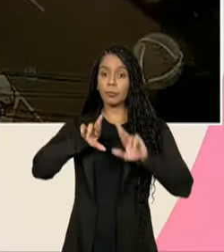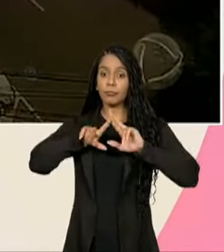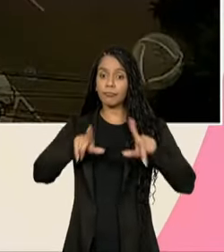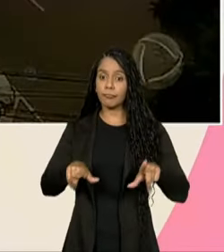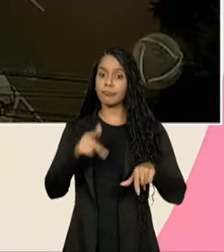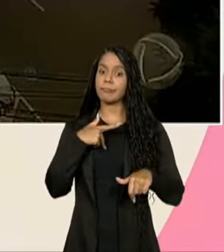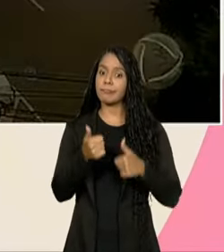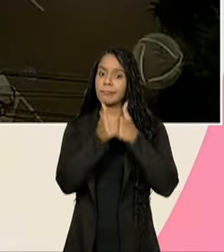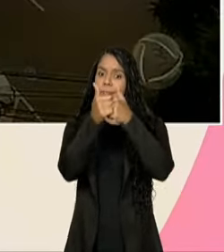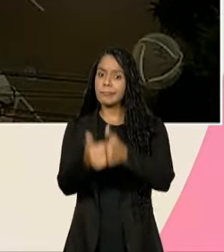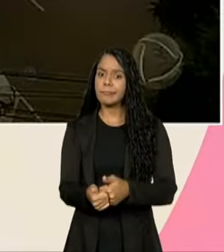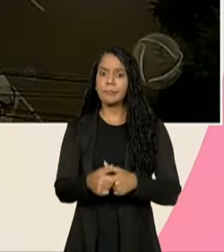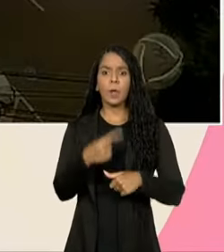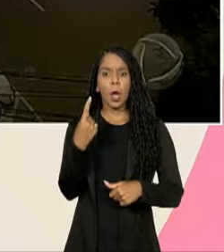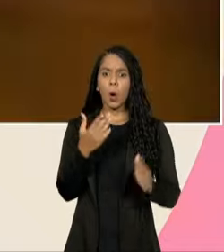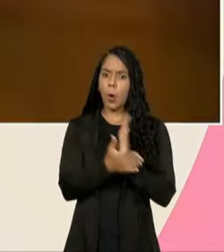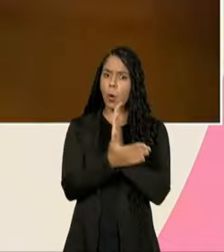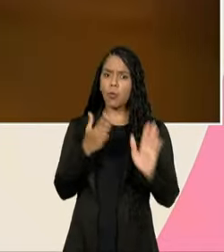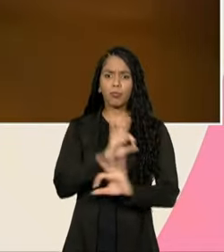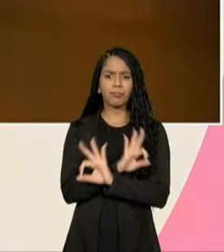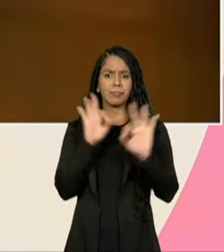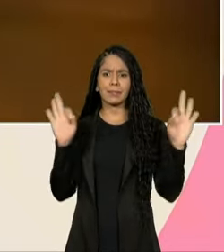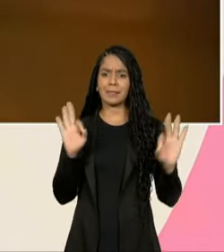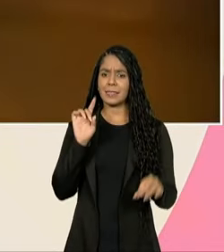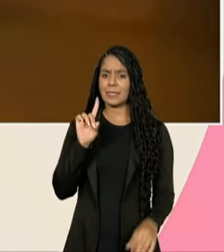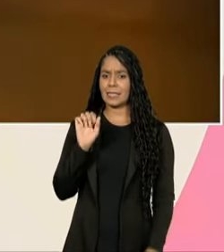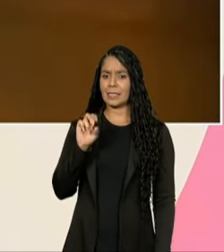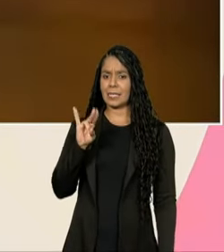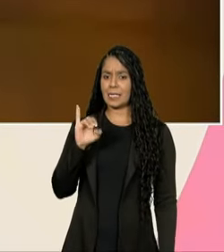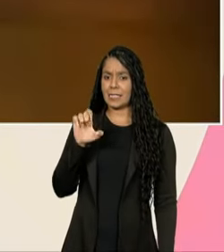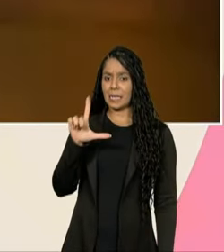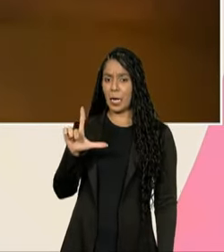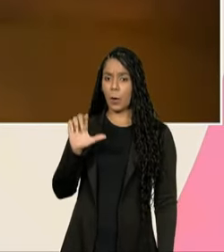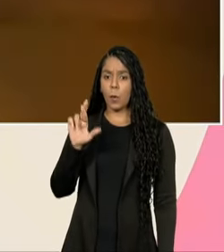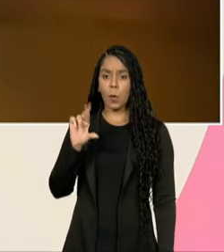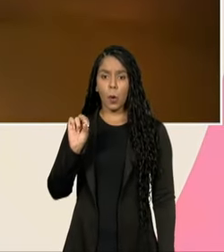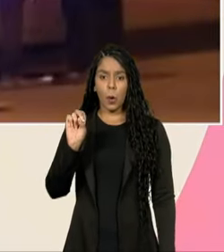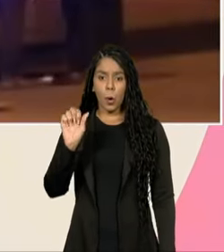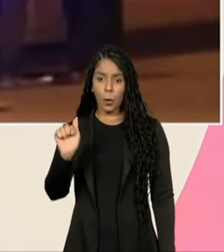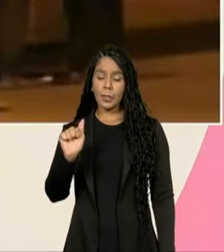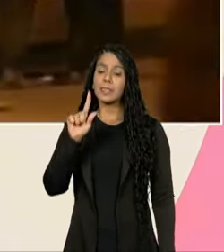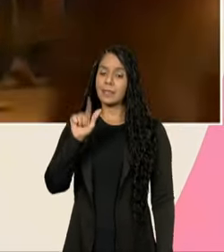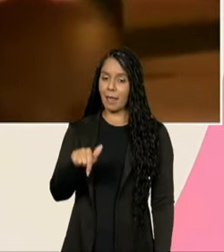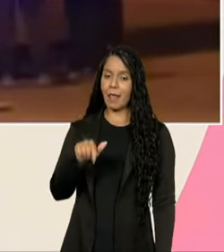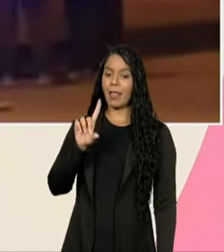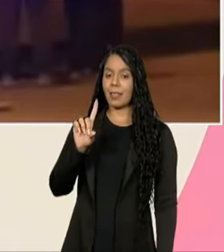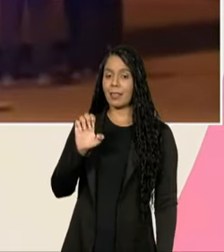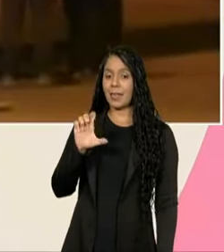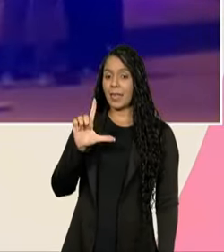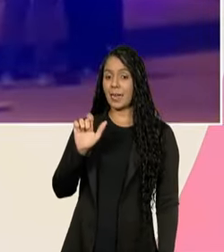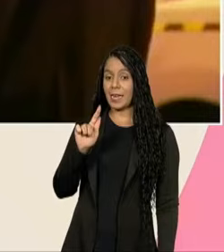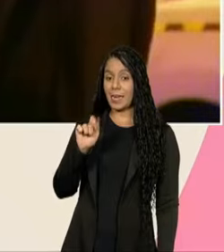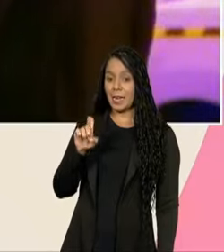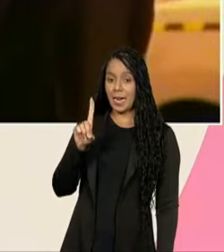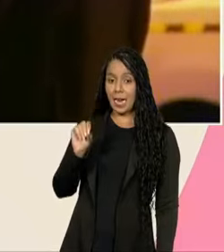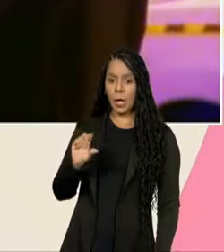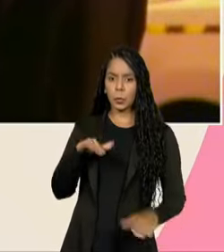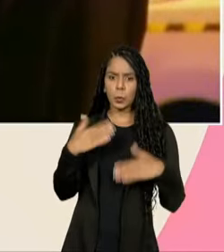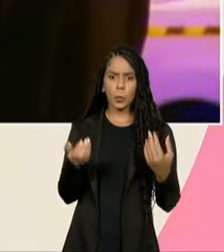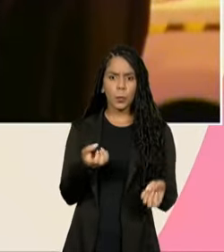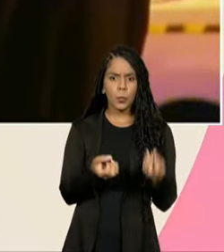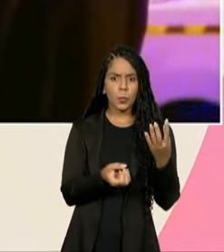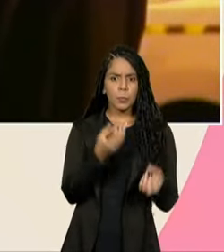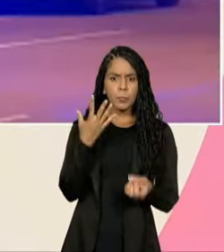delegados, excelentes. Cito o Daniel Rosa. Vou citar nome aqui. Um dos delegados, um dos 5 é o Daniel Rosa, né? Quando começou a brotar um monte